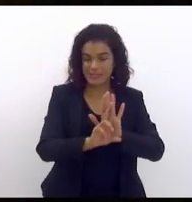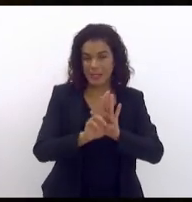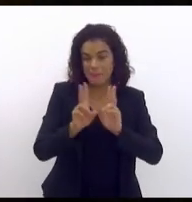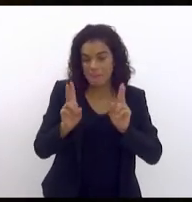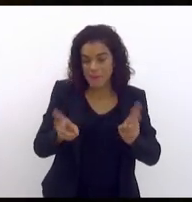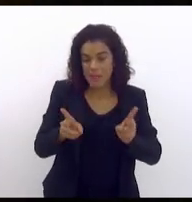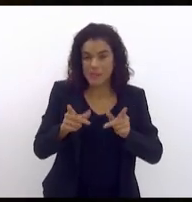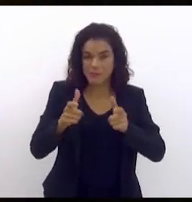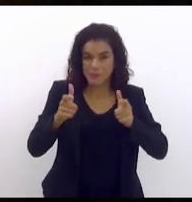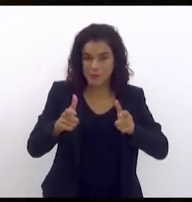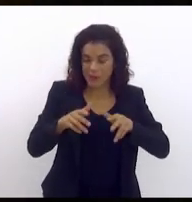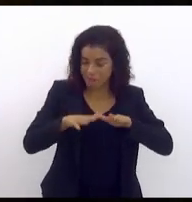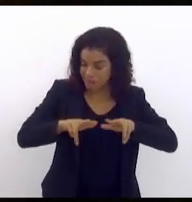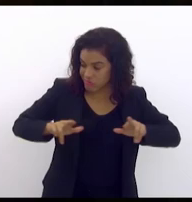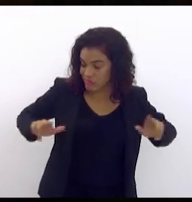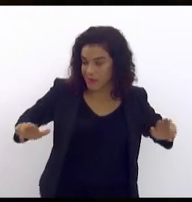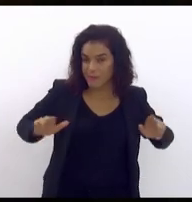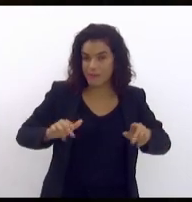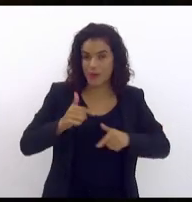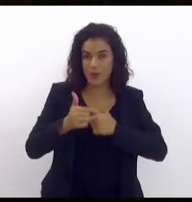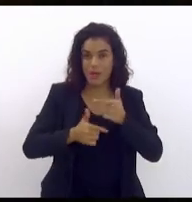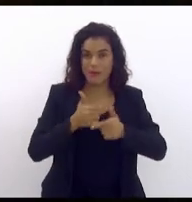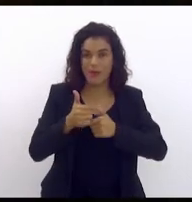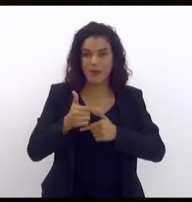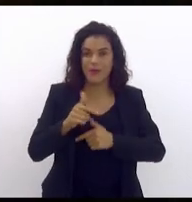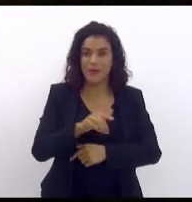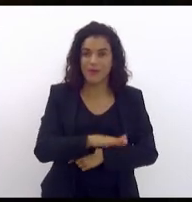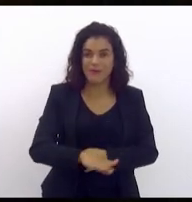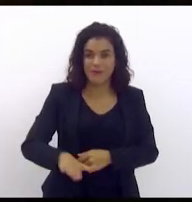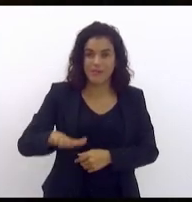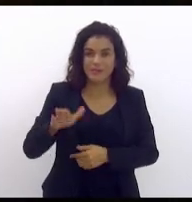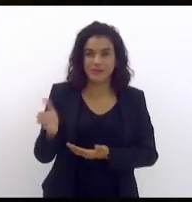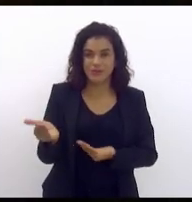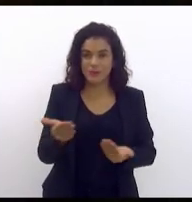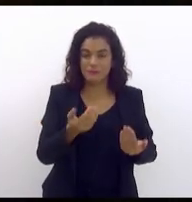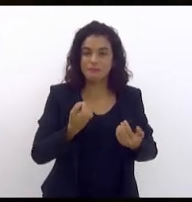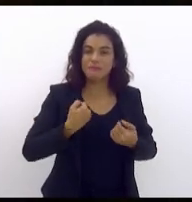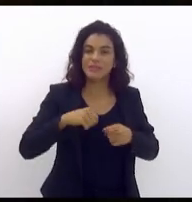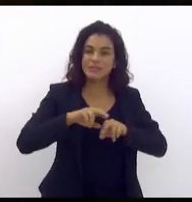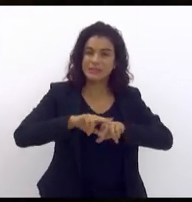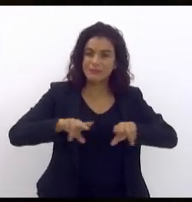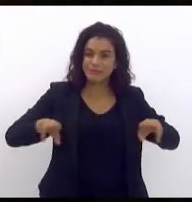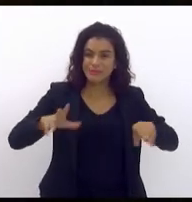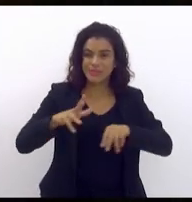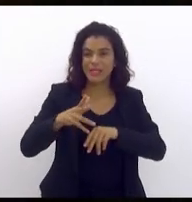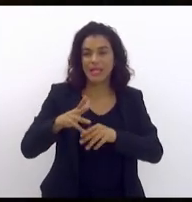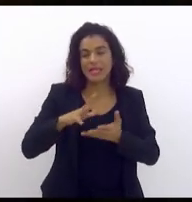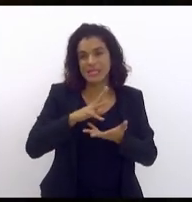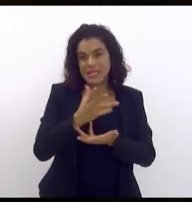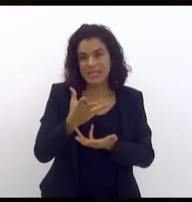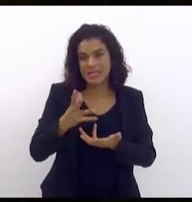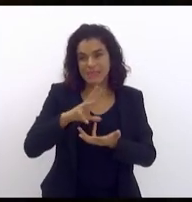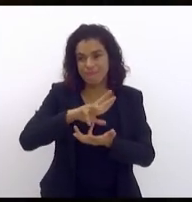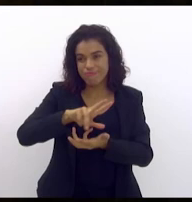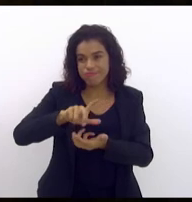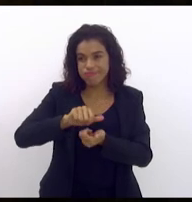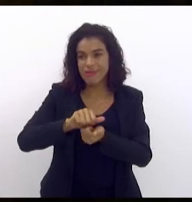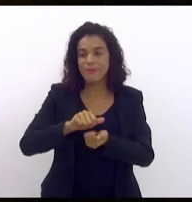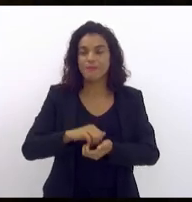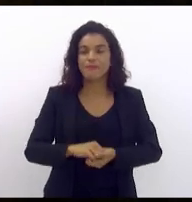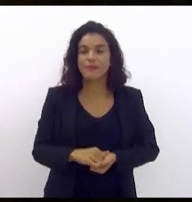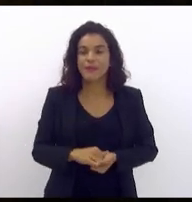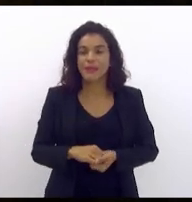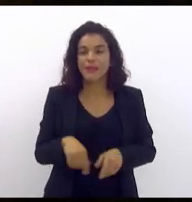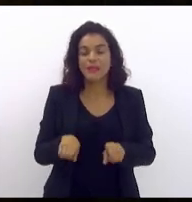lugar de infância e juventude o trabalho na infância e juventude precisa ser intersetorial interdisciplinar o senhor fez isso com maestria hoje e